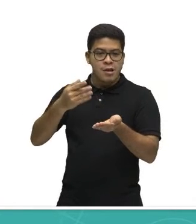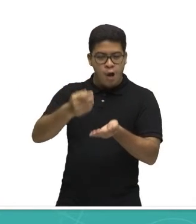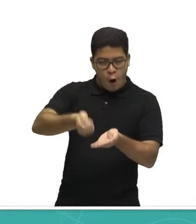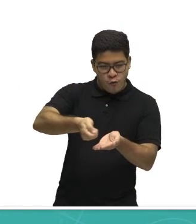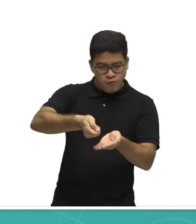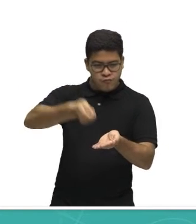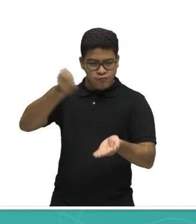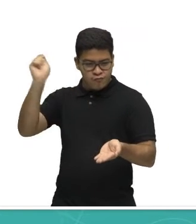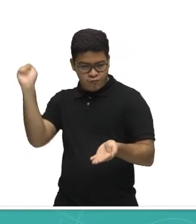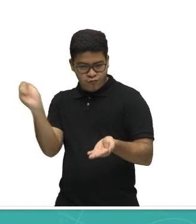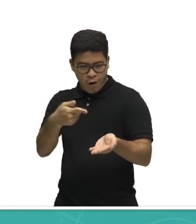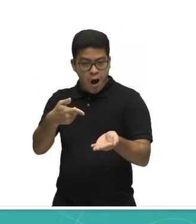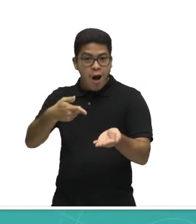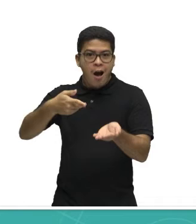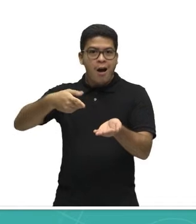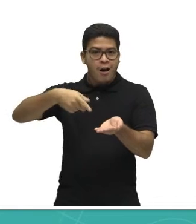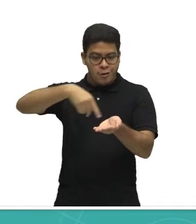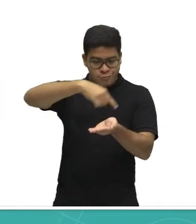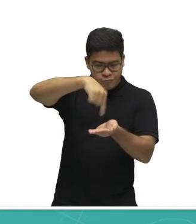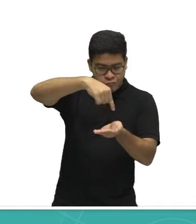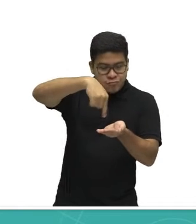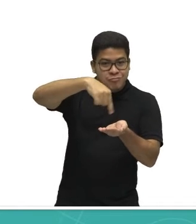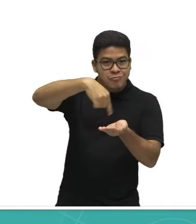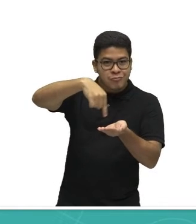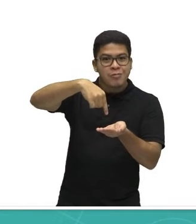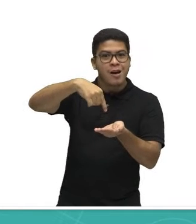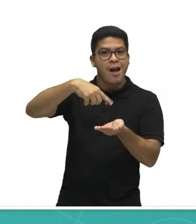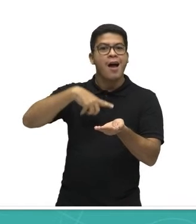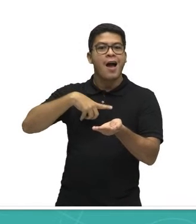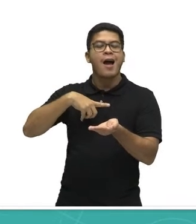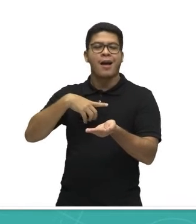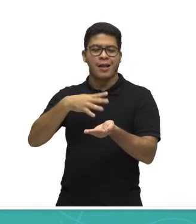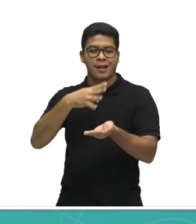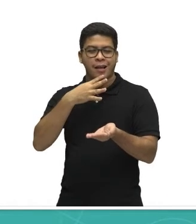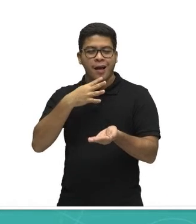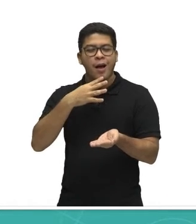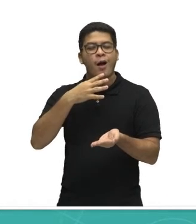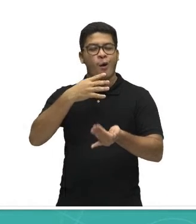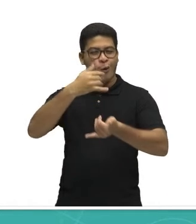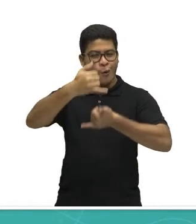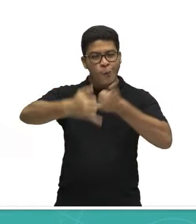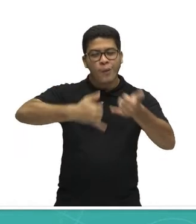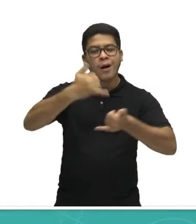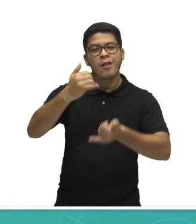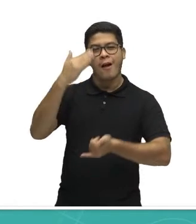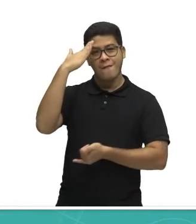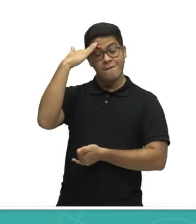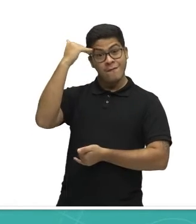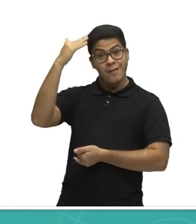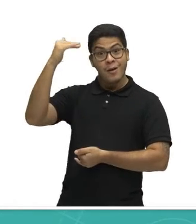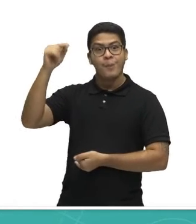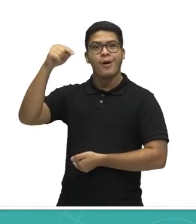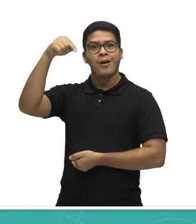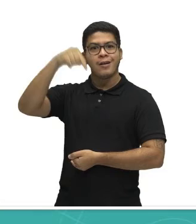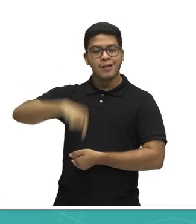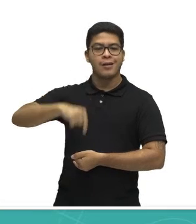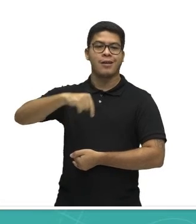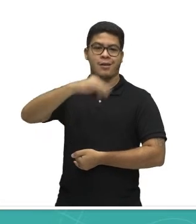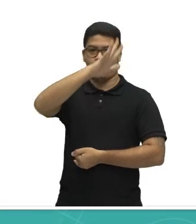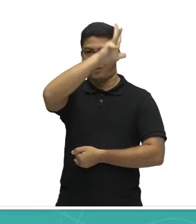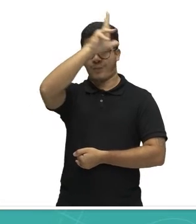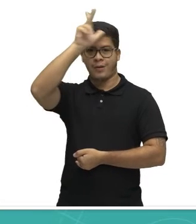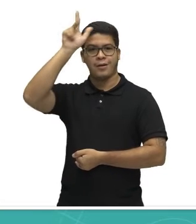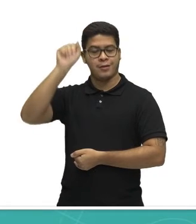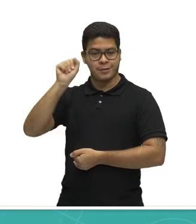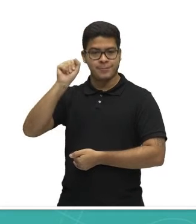uma brincadeira que é bastante popular aqui no Amazonas, que hoje em dia quase as crianças não brincam, mas antigamente